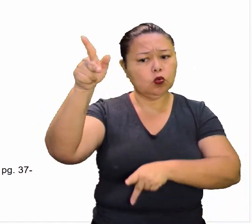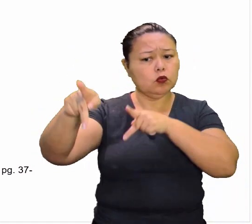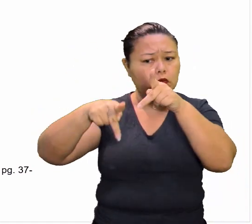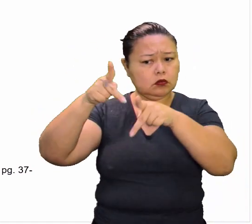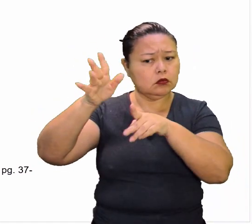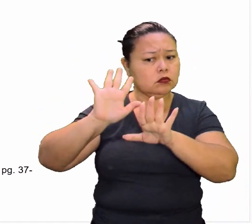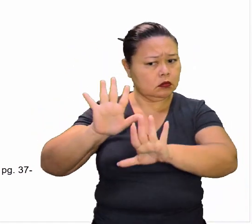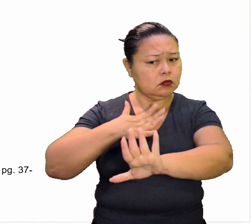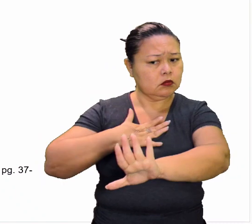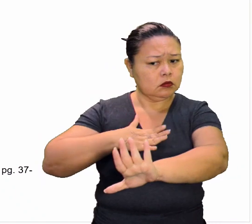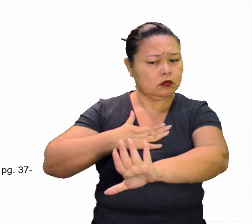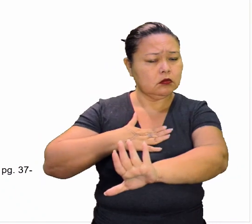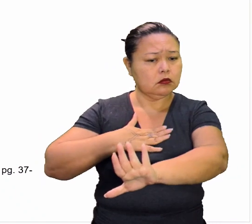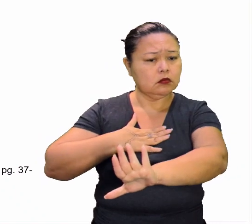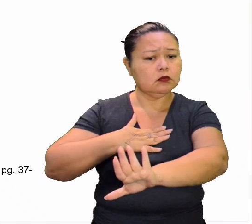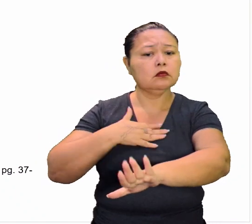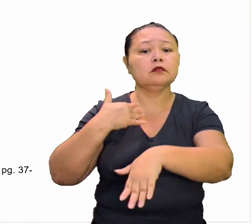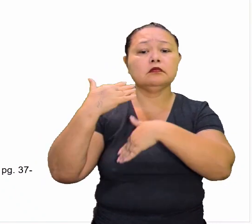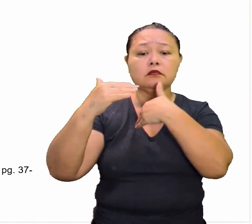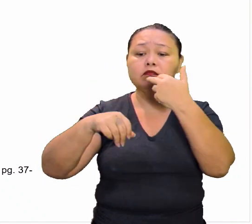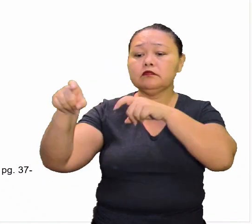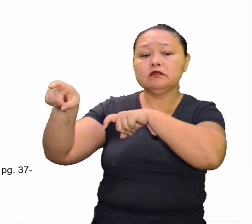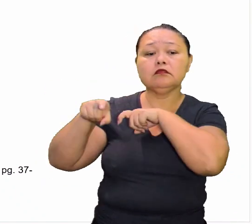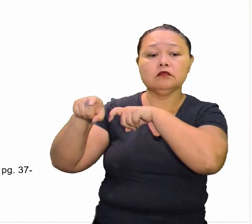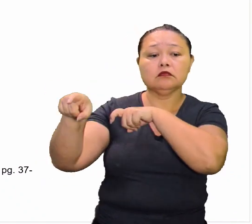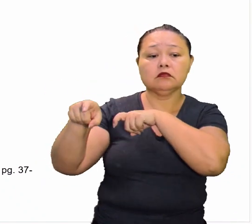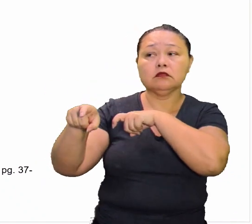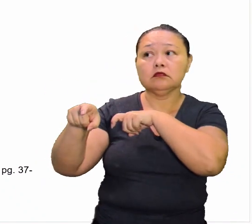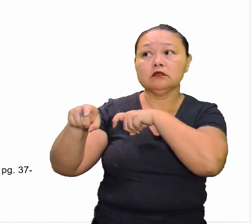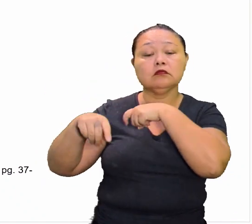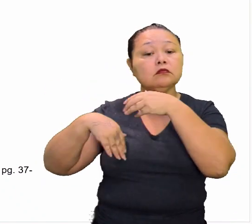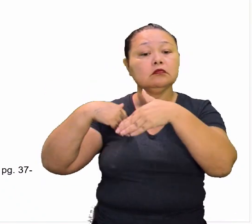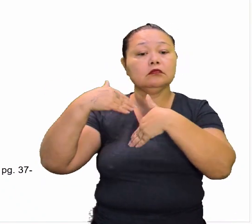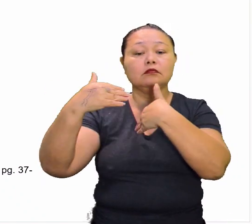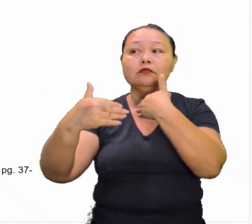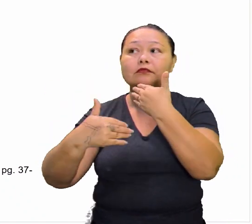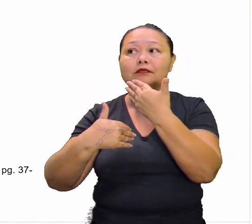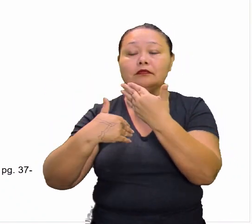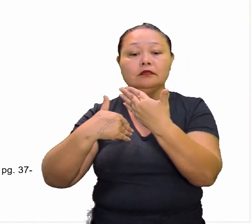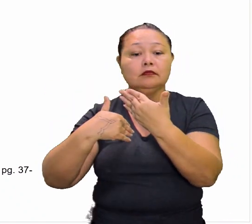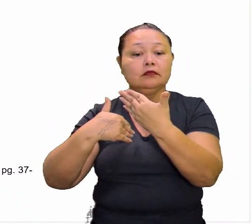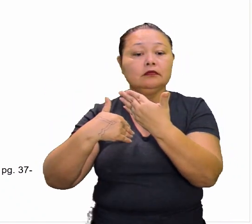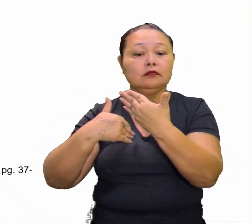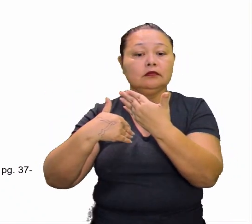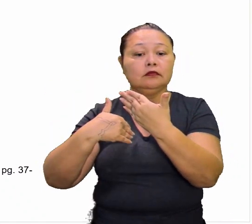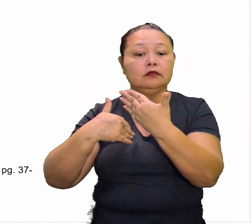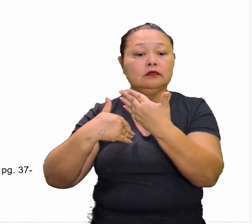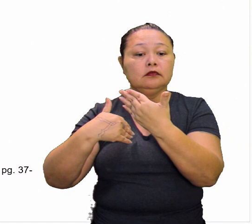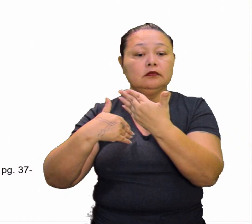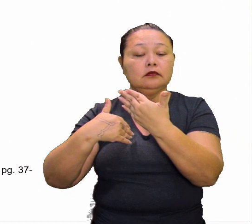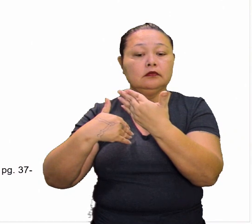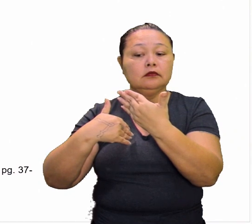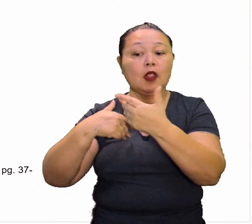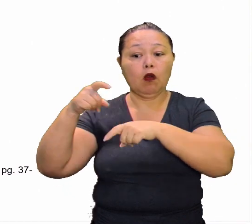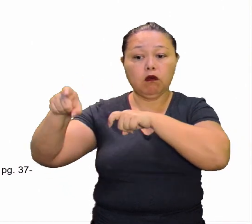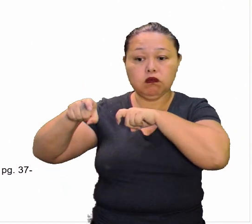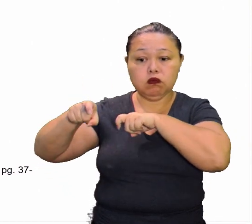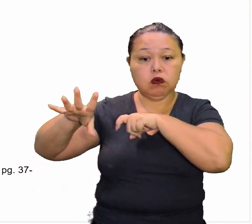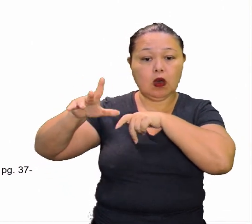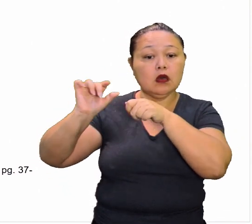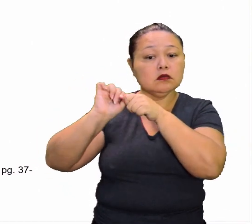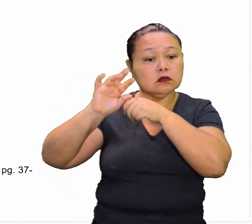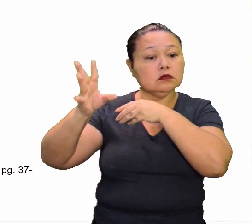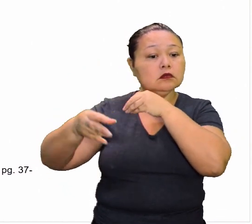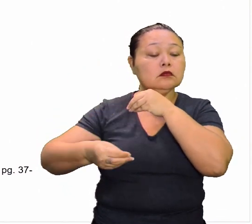Calma. O desenvolvimento da agricultura vai gerar excedente e